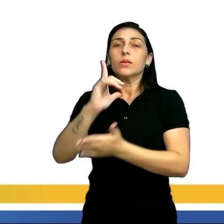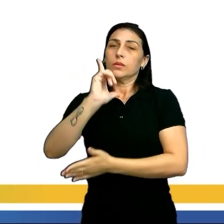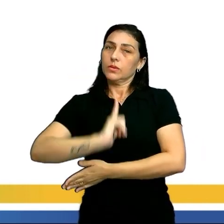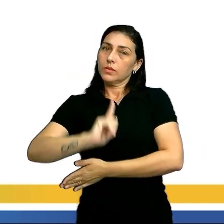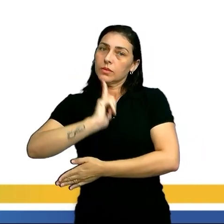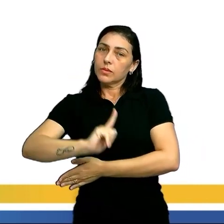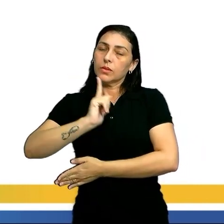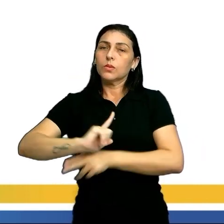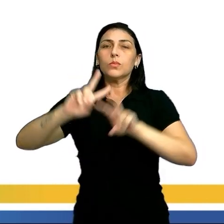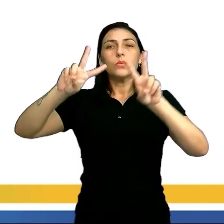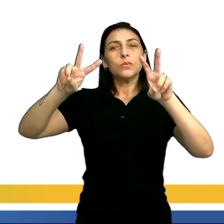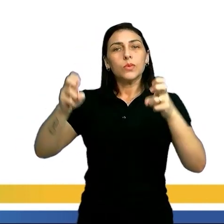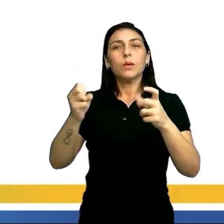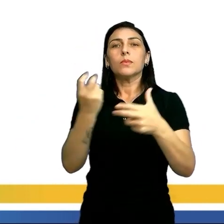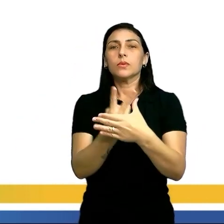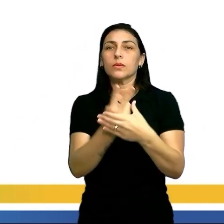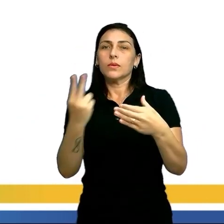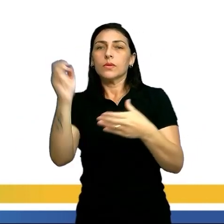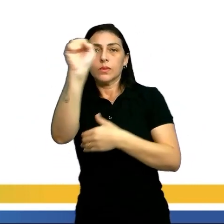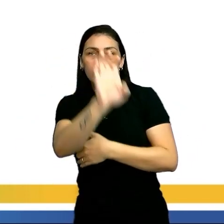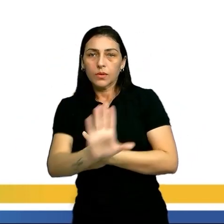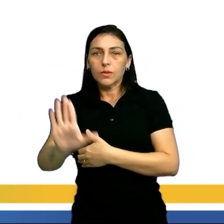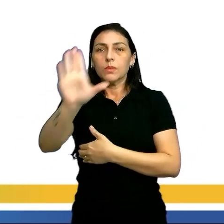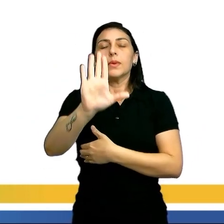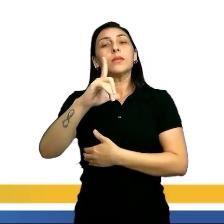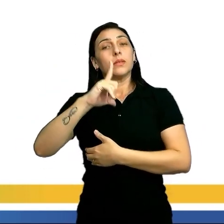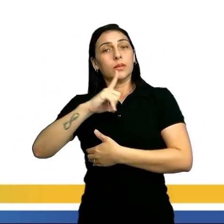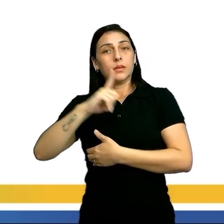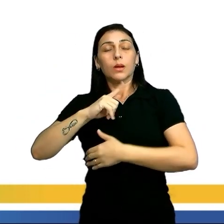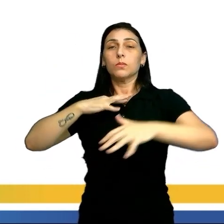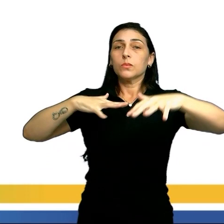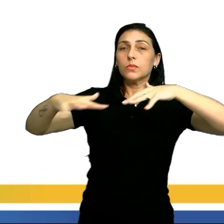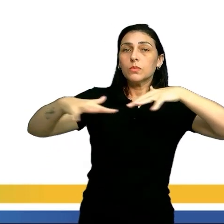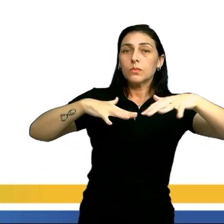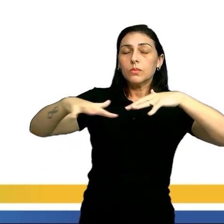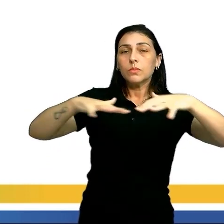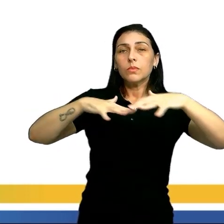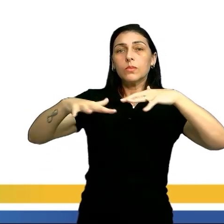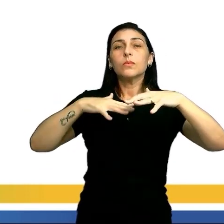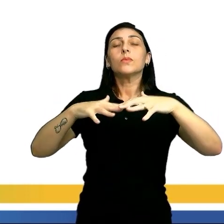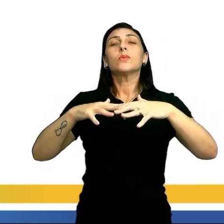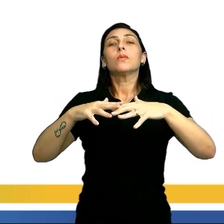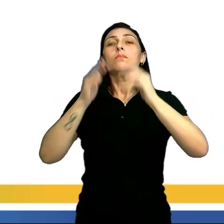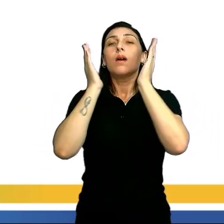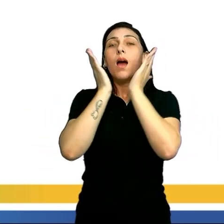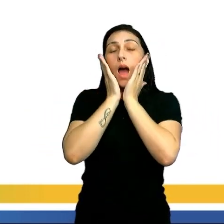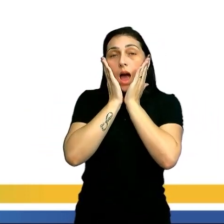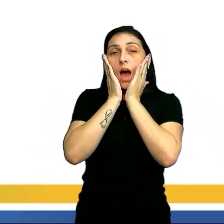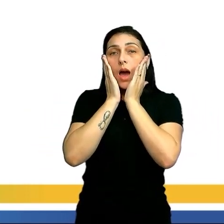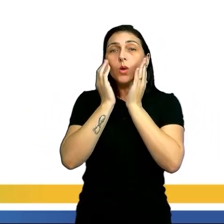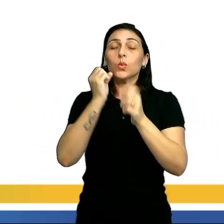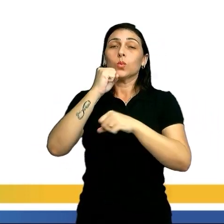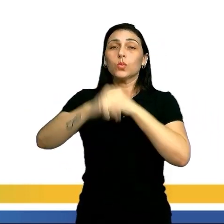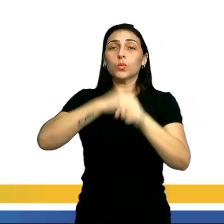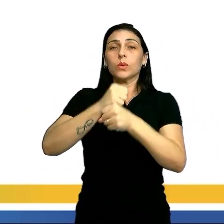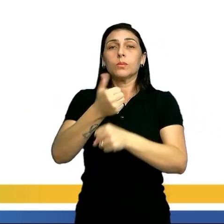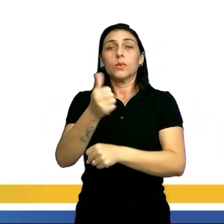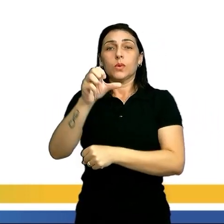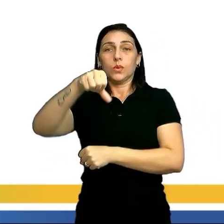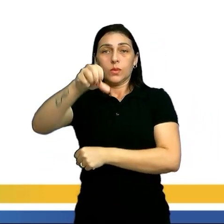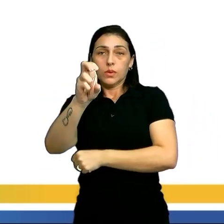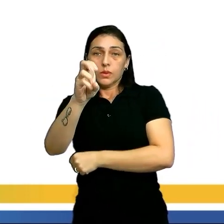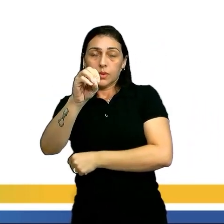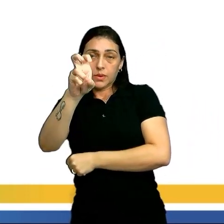literatura sobre as vanguardas europeias. Nós temos o movimento, o expressionismo no ano